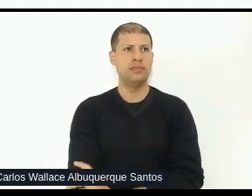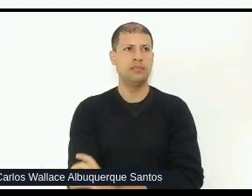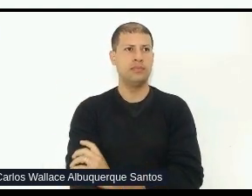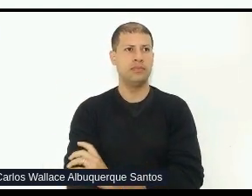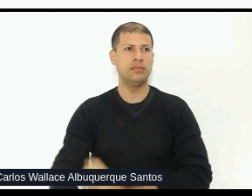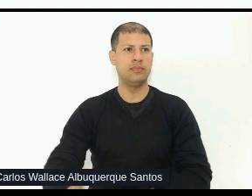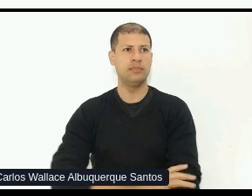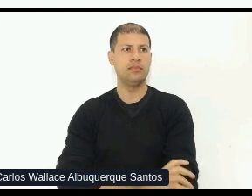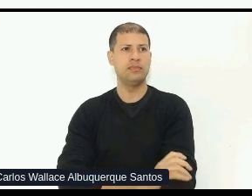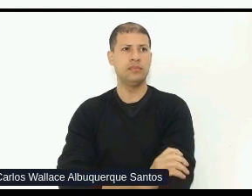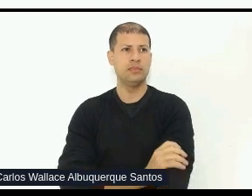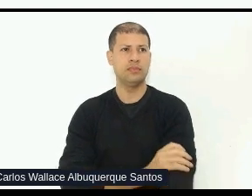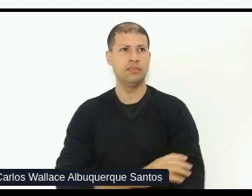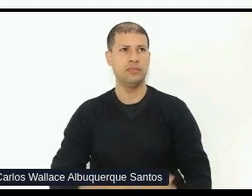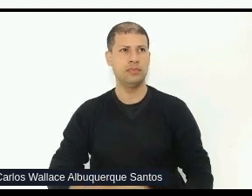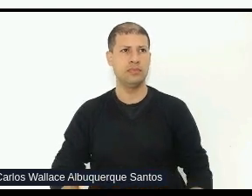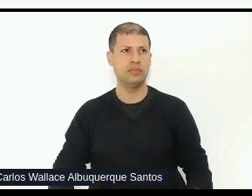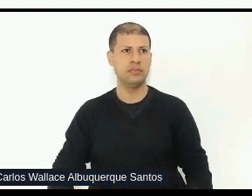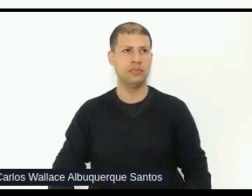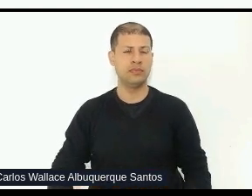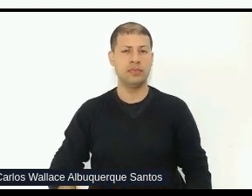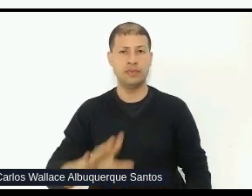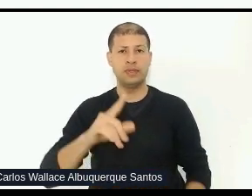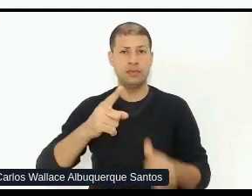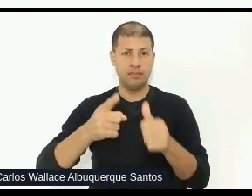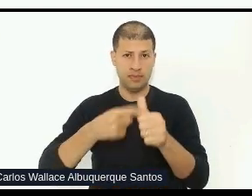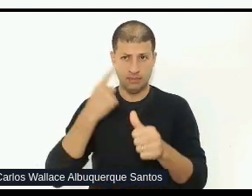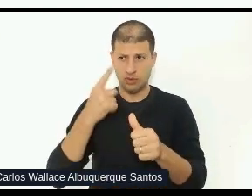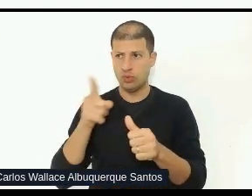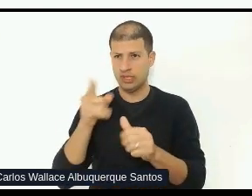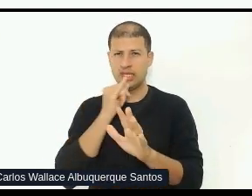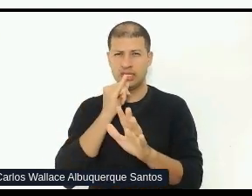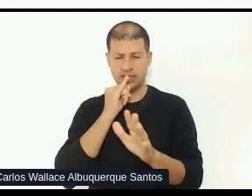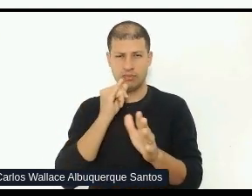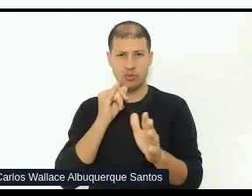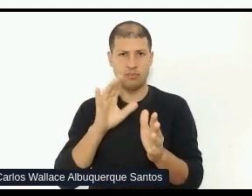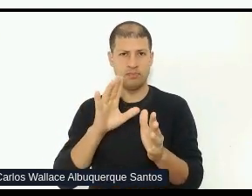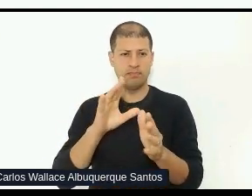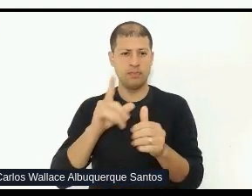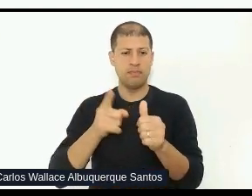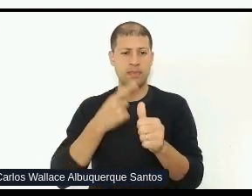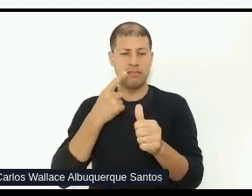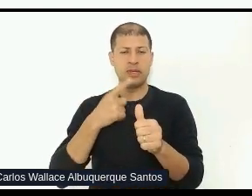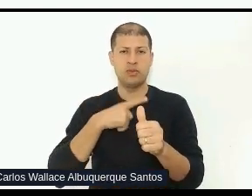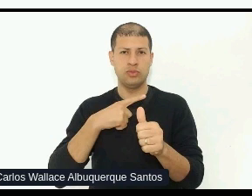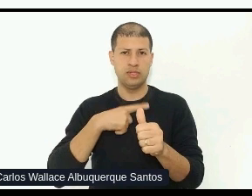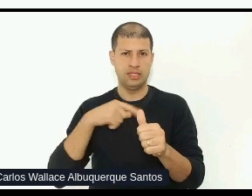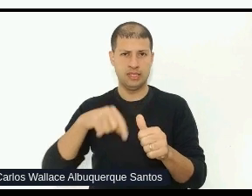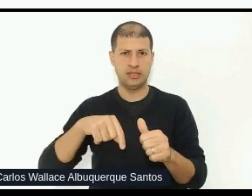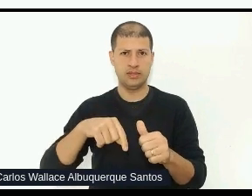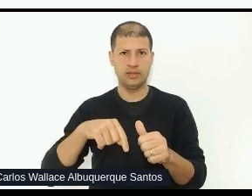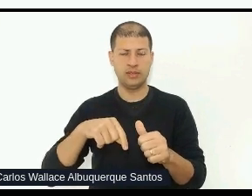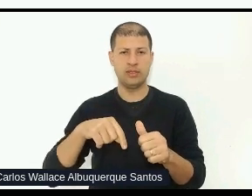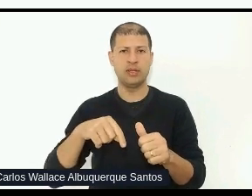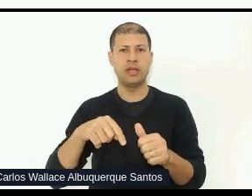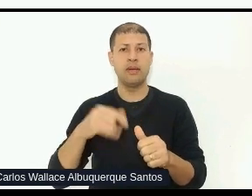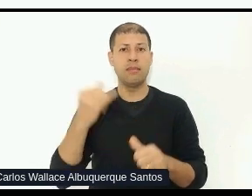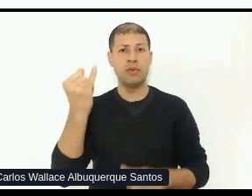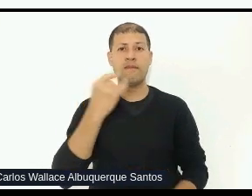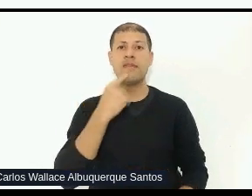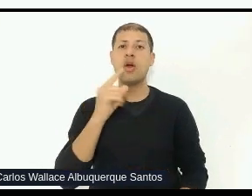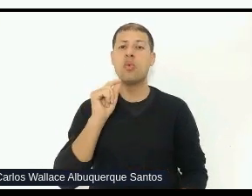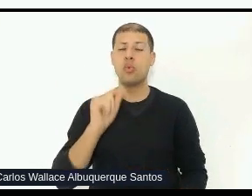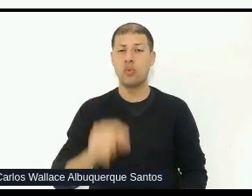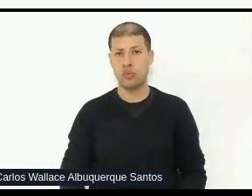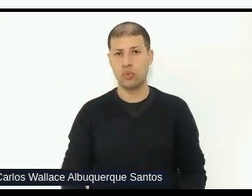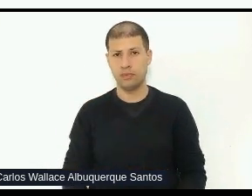Joia. Só que antes de começar com esse exemplo, né, que a gente já pontuou aqui, é importante ressaltar que, assim,